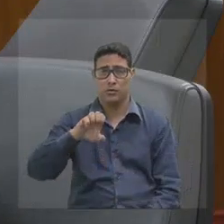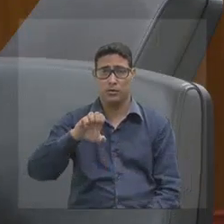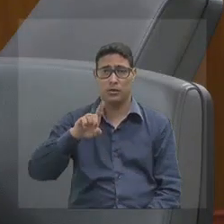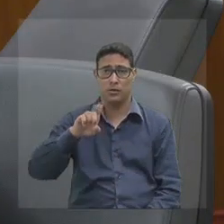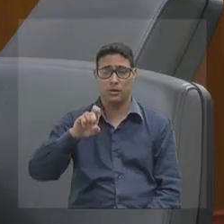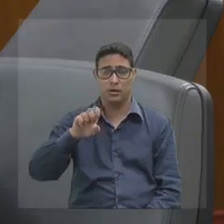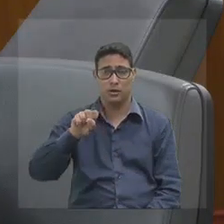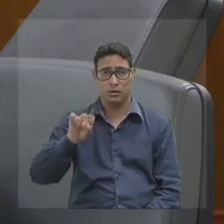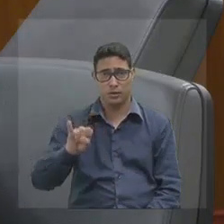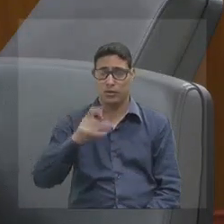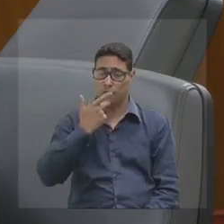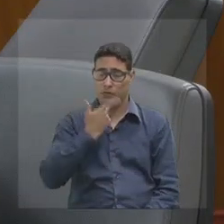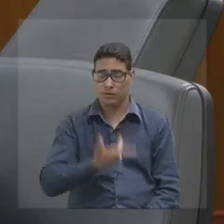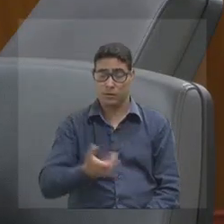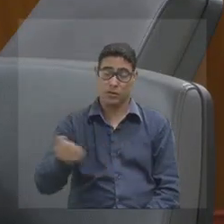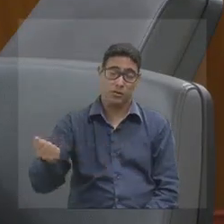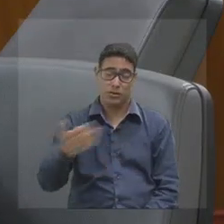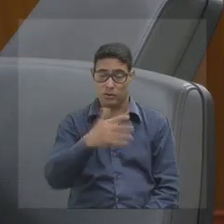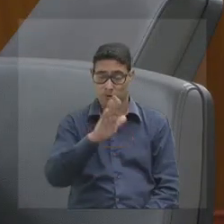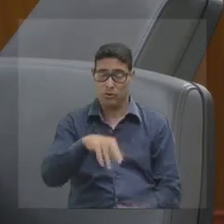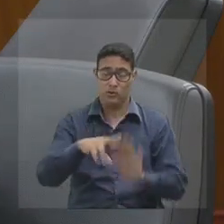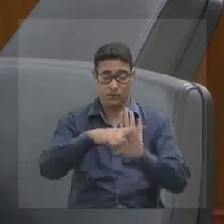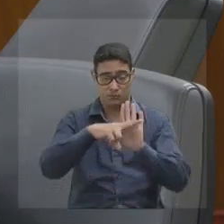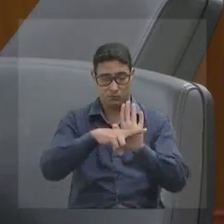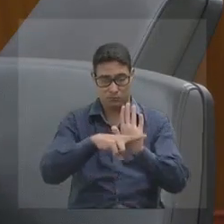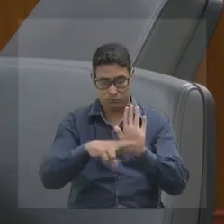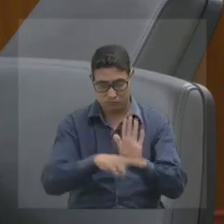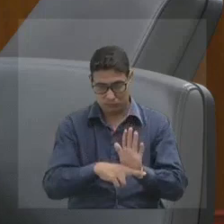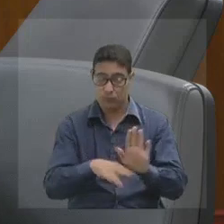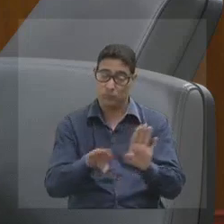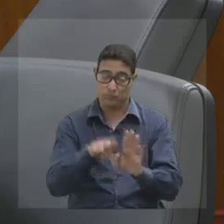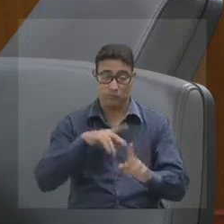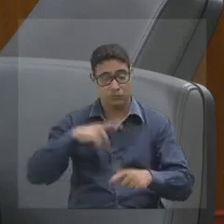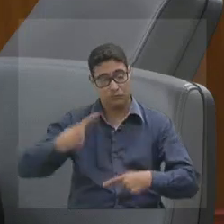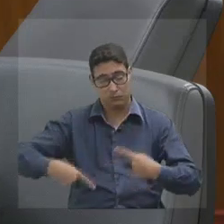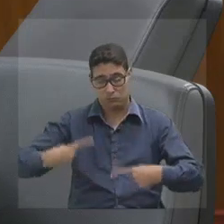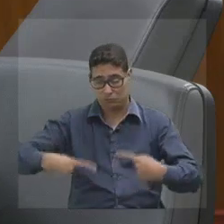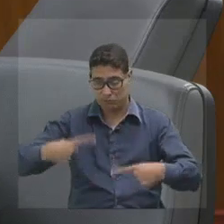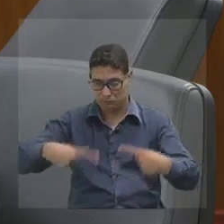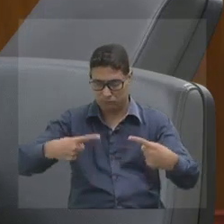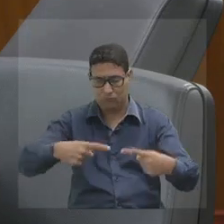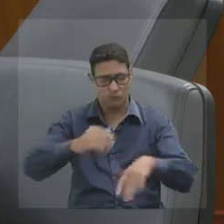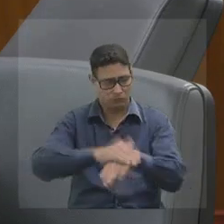fazer essa nova regulamentação e até uma discussão